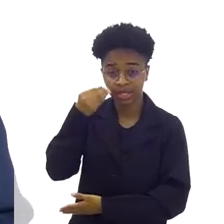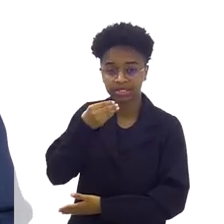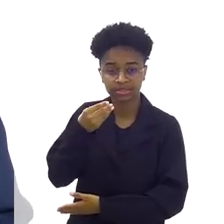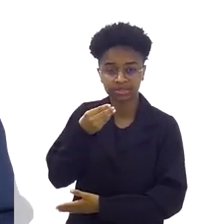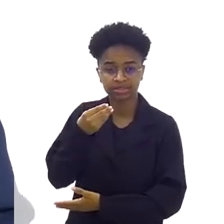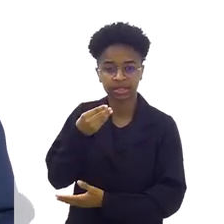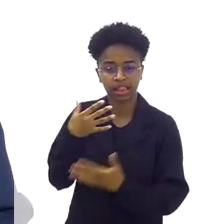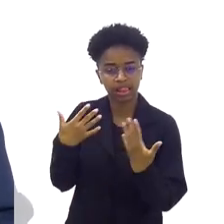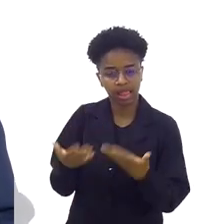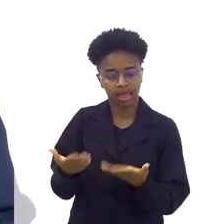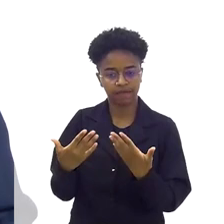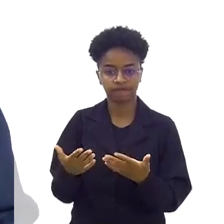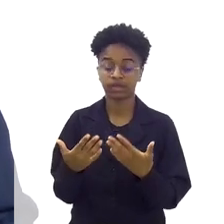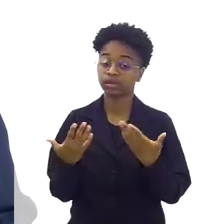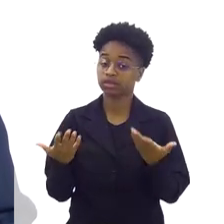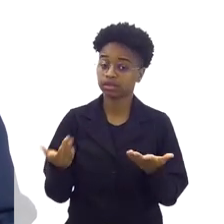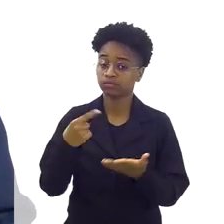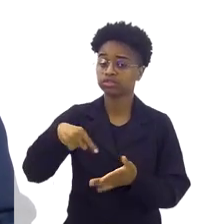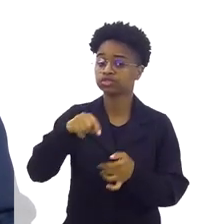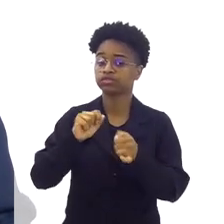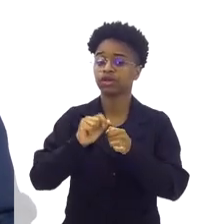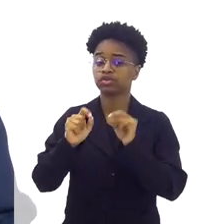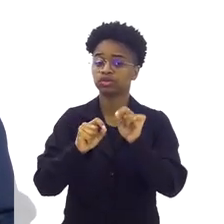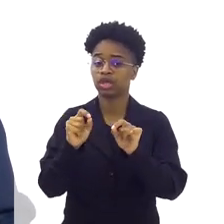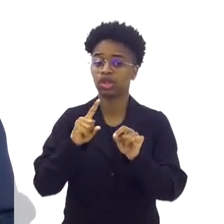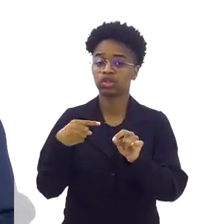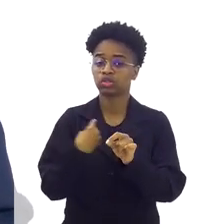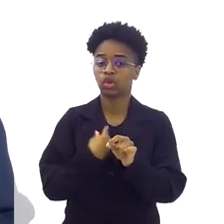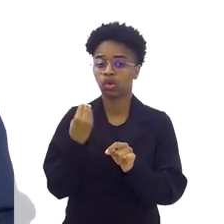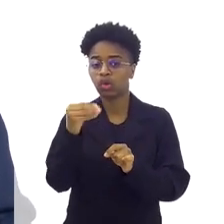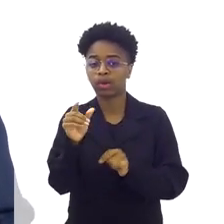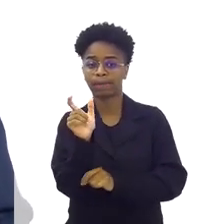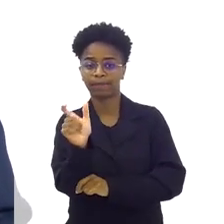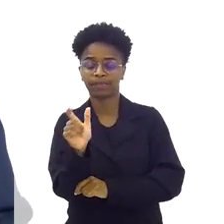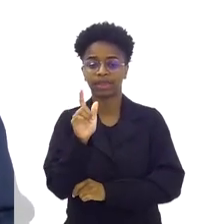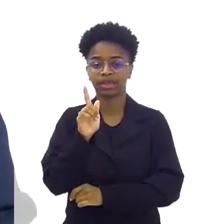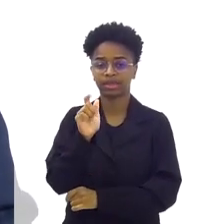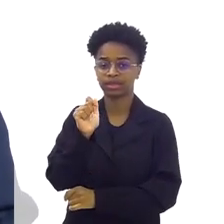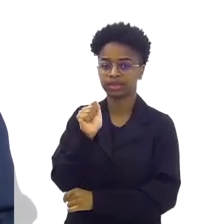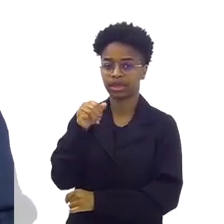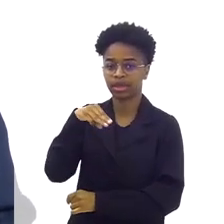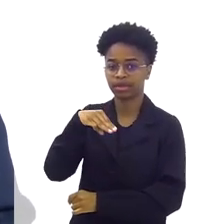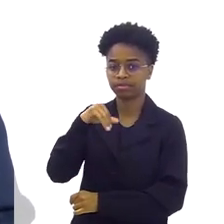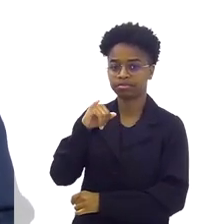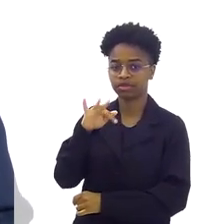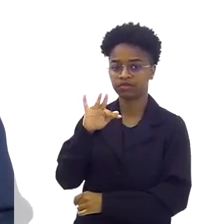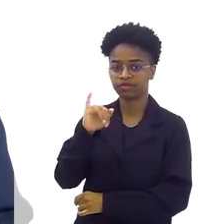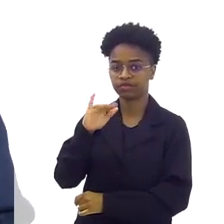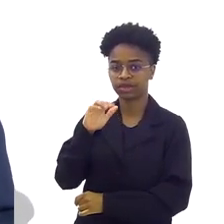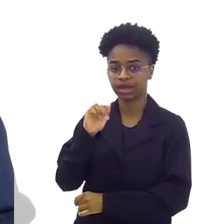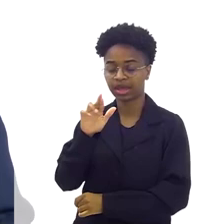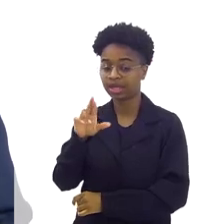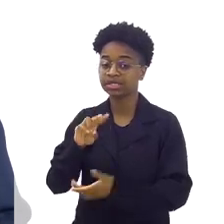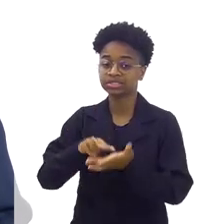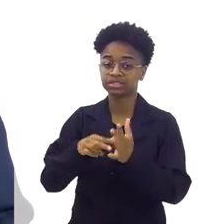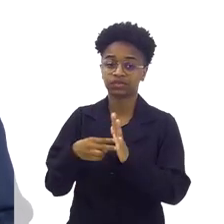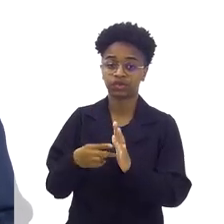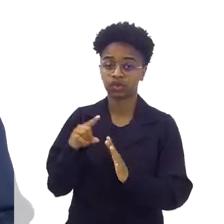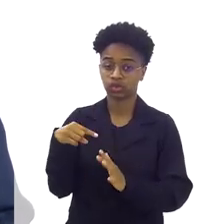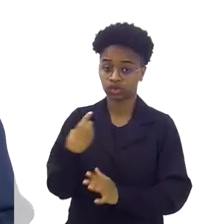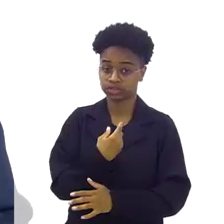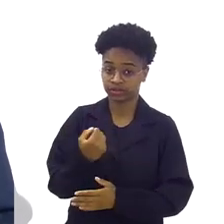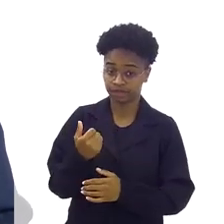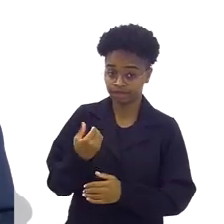experiência menos maçante. Então, você faz o que a gente chama de gamificar. E a gente hoje chegou a um ponto de gamificar a